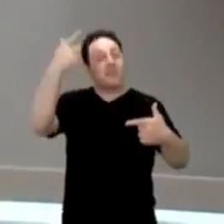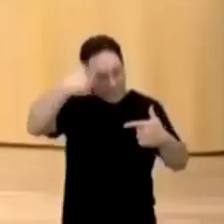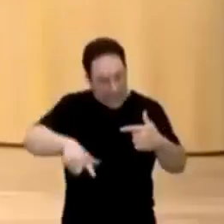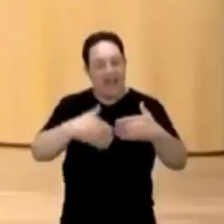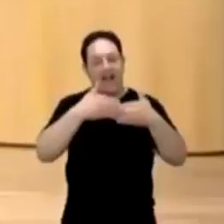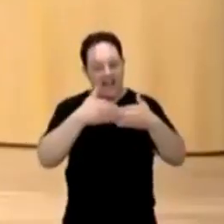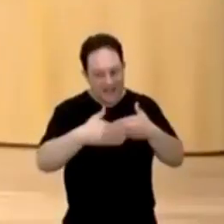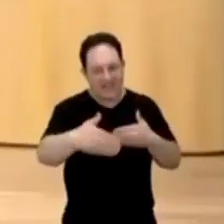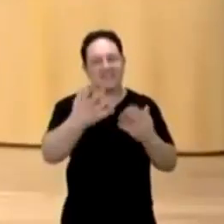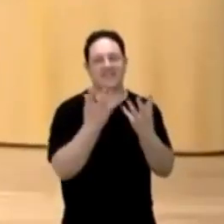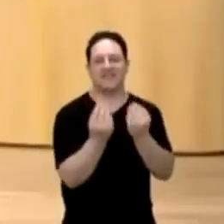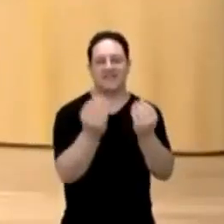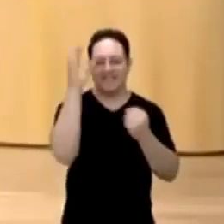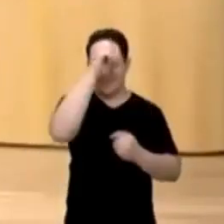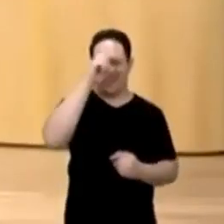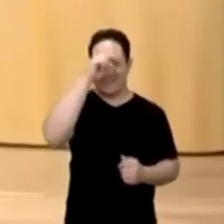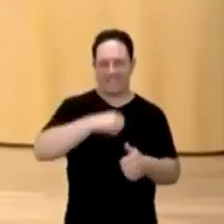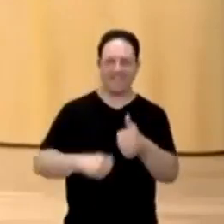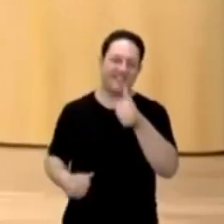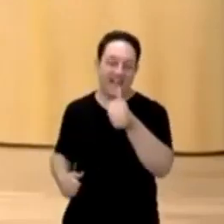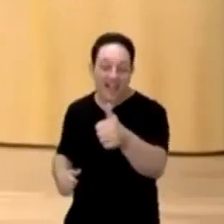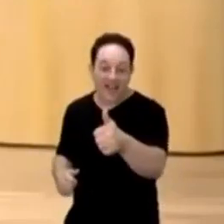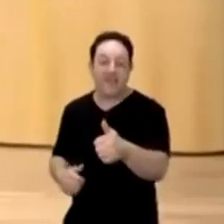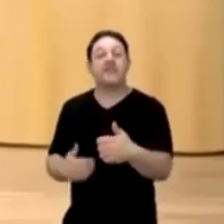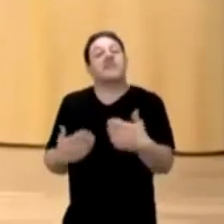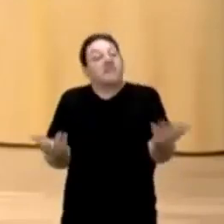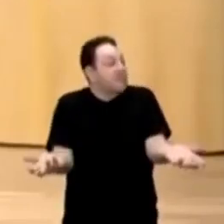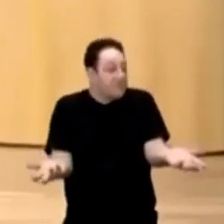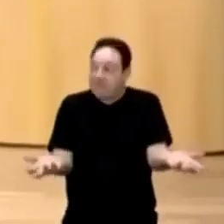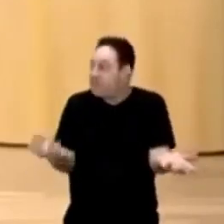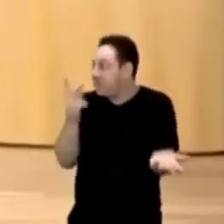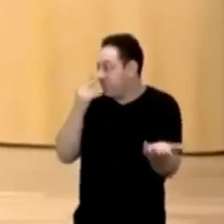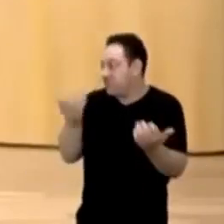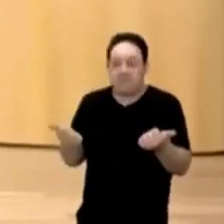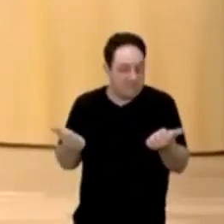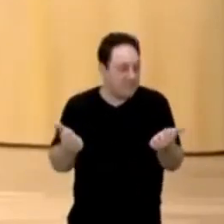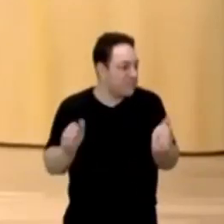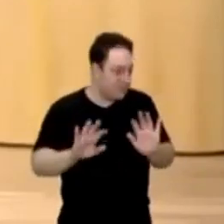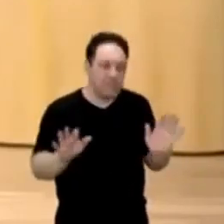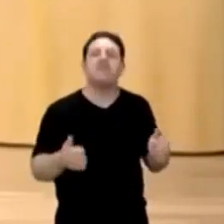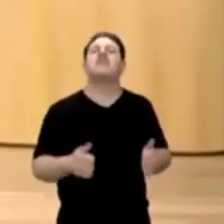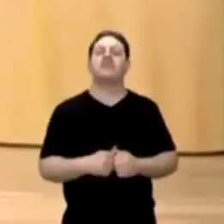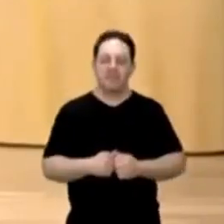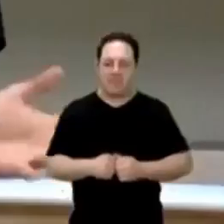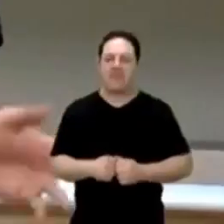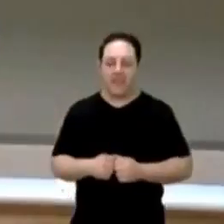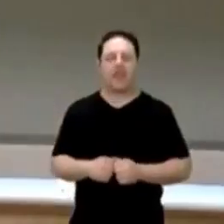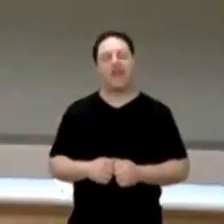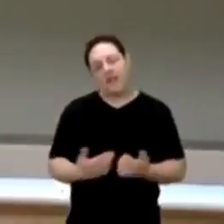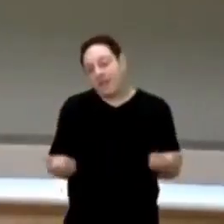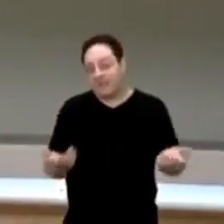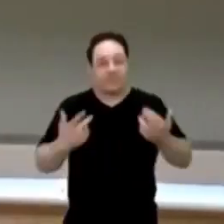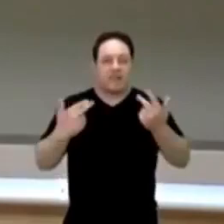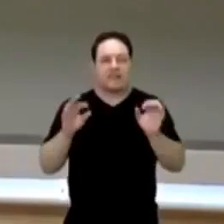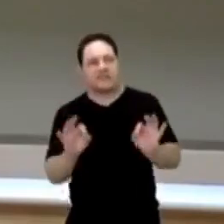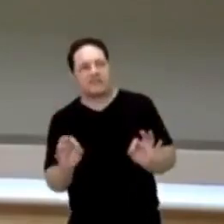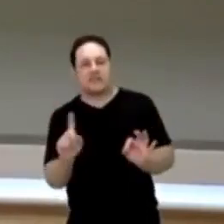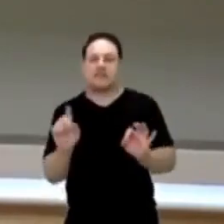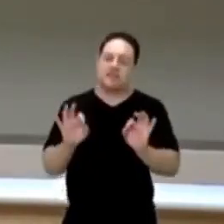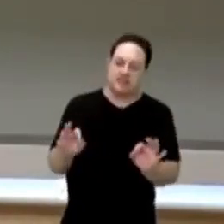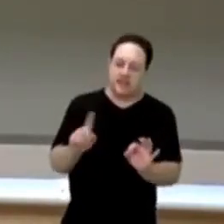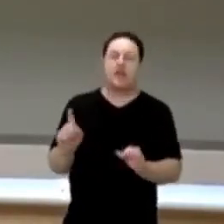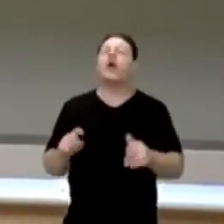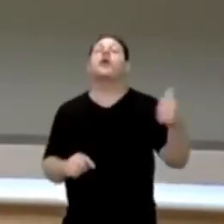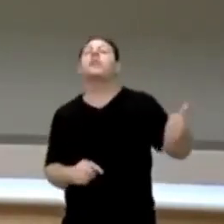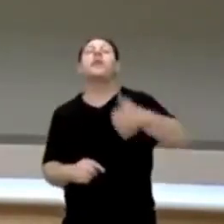ter muita coisa pela frente. Perfeito. E eu acho que é isso, gente. Sim. Sim, em meio a tantas incertezas, acho que a melhor forma